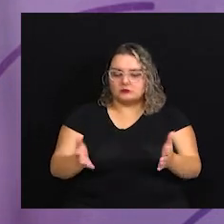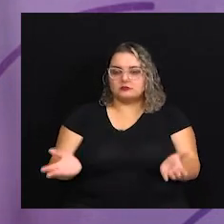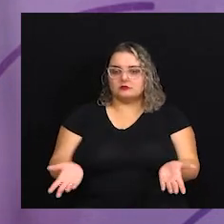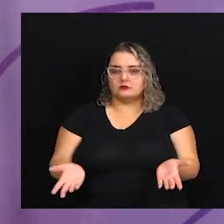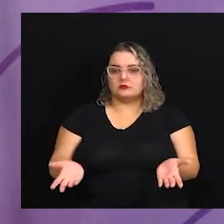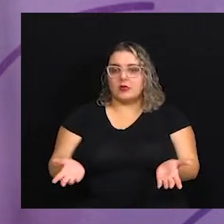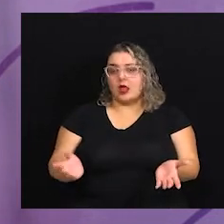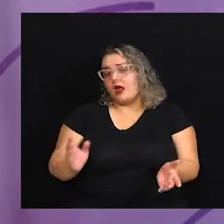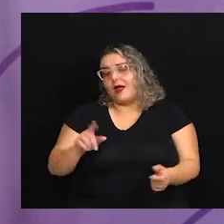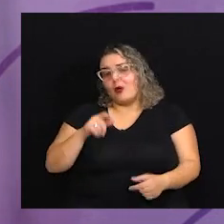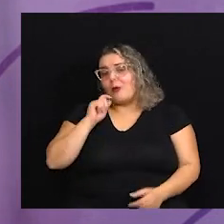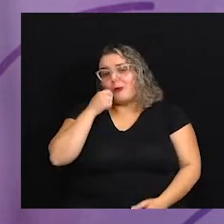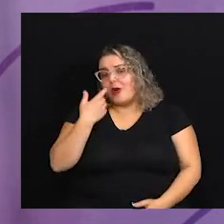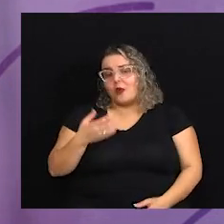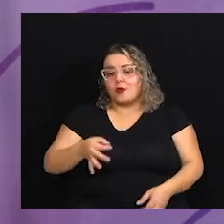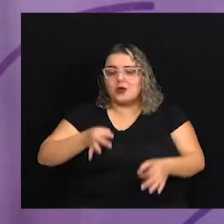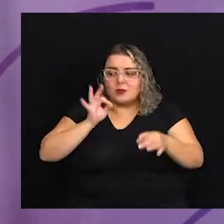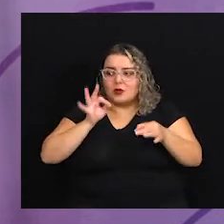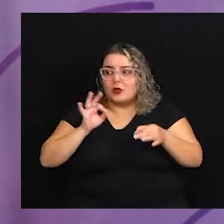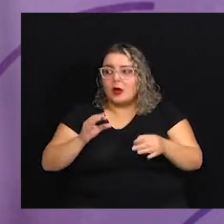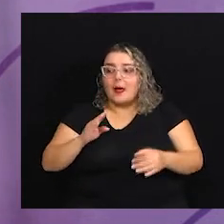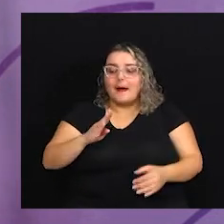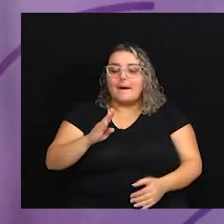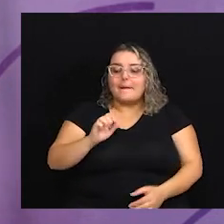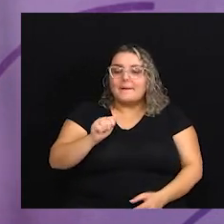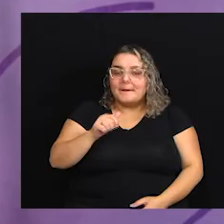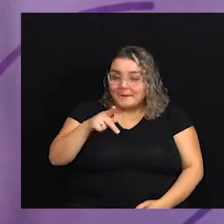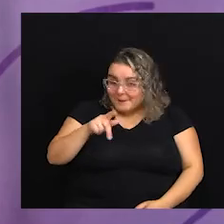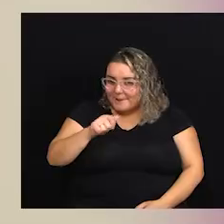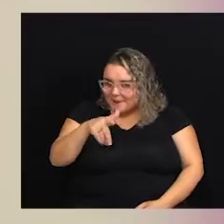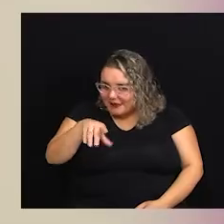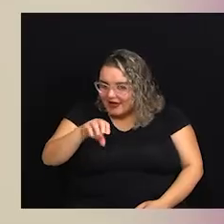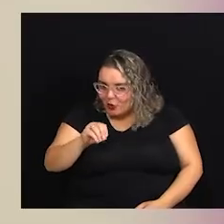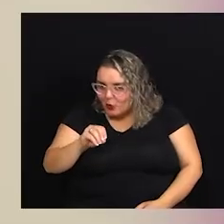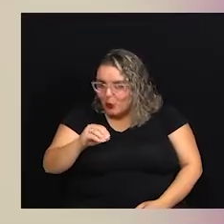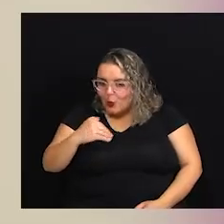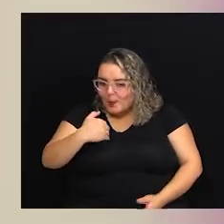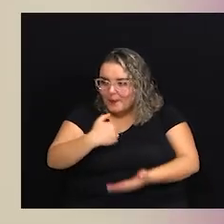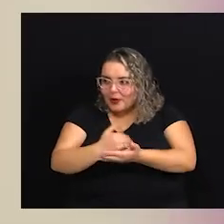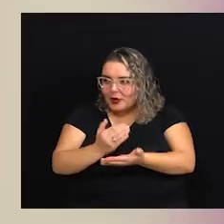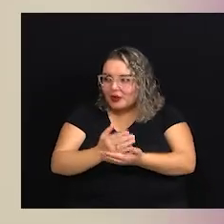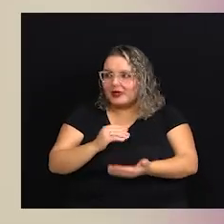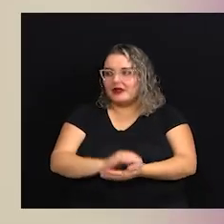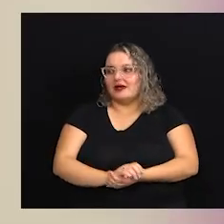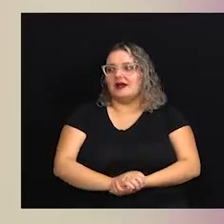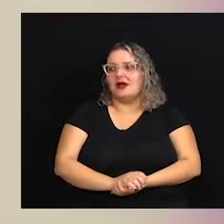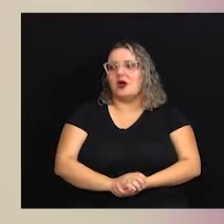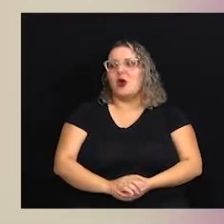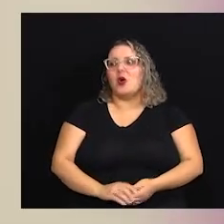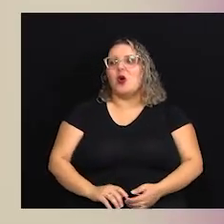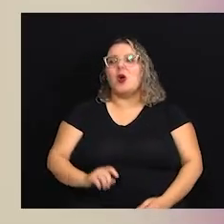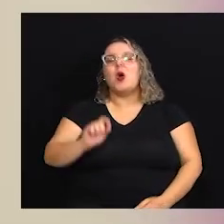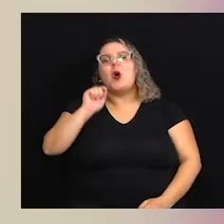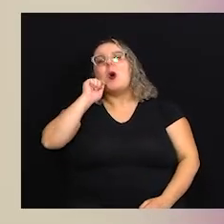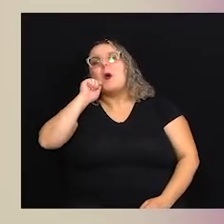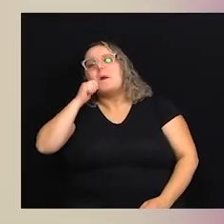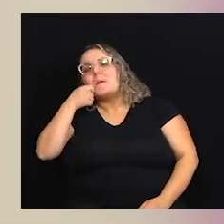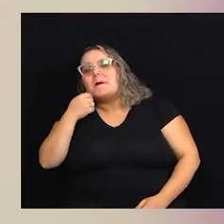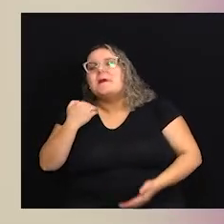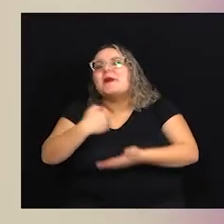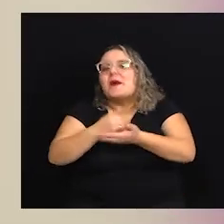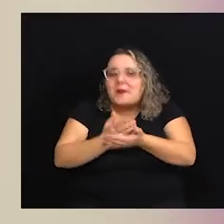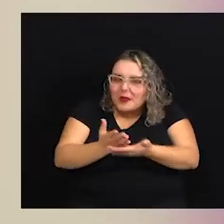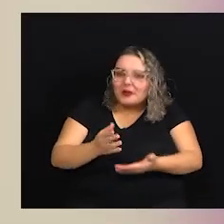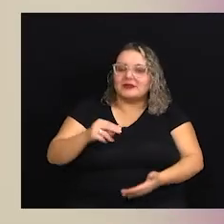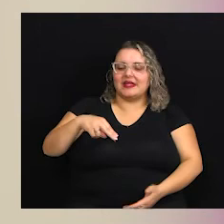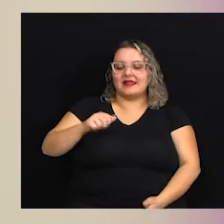fazemos na forma. Então, é um pão que ela pode tomar no café da manhã, eu chamo pão bolo. Como é a minha empregada que fez, eu falo pão bolo da Nancy, eu dei o comando, a